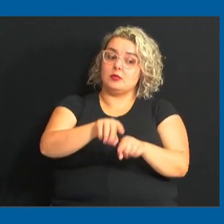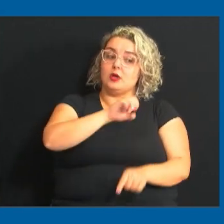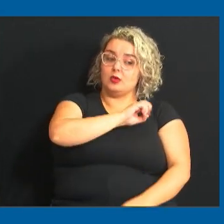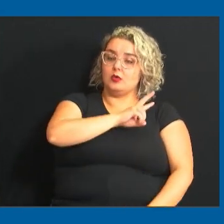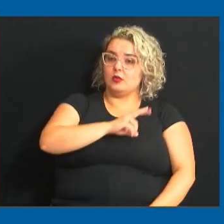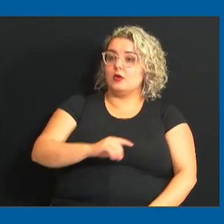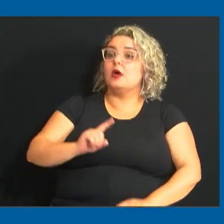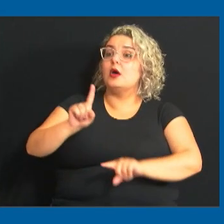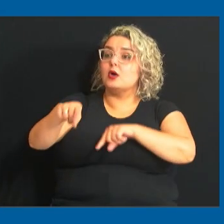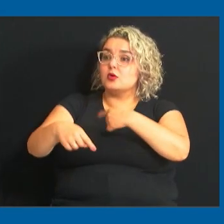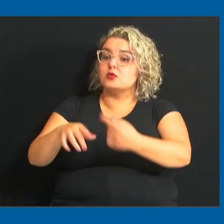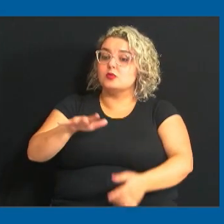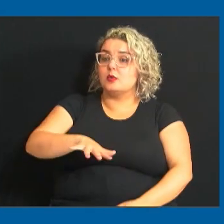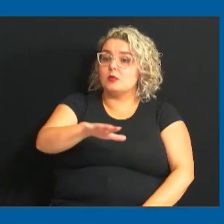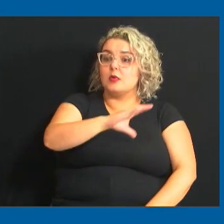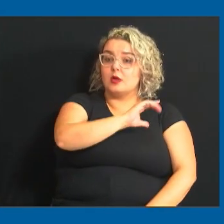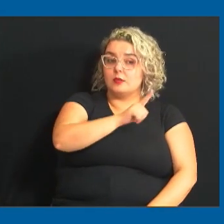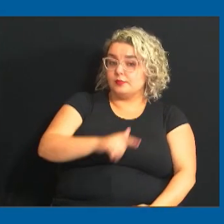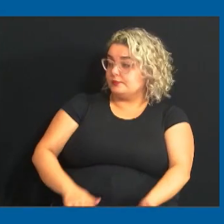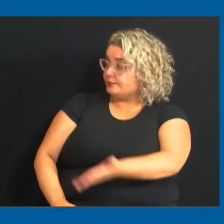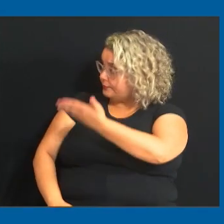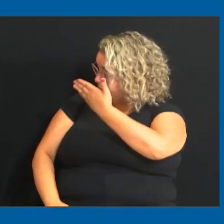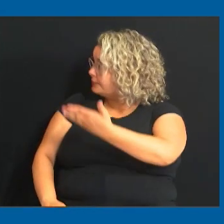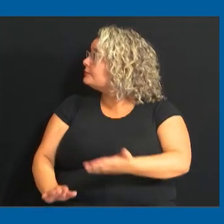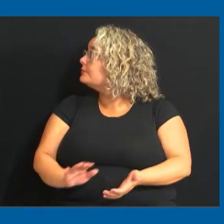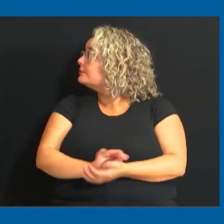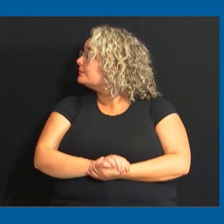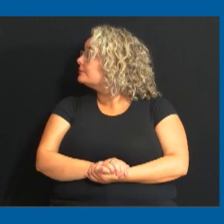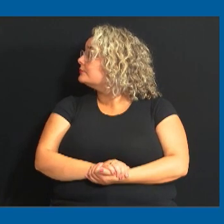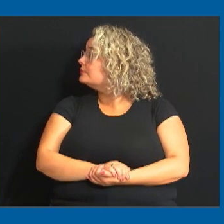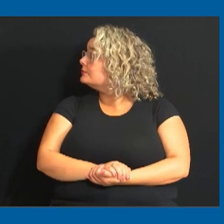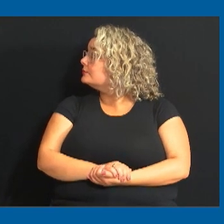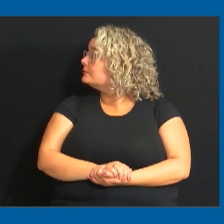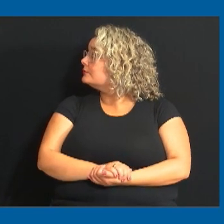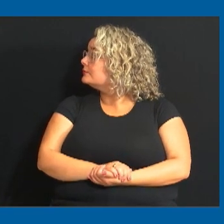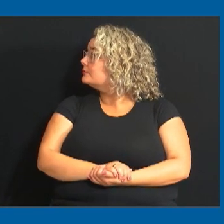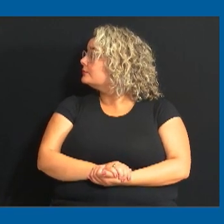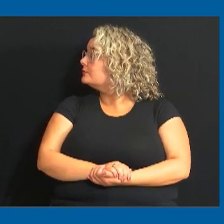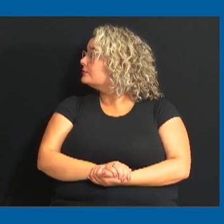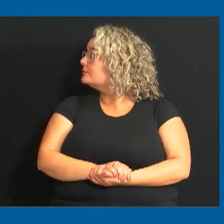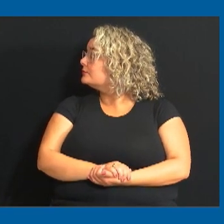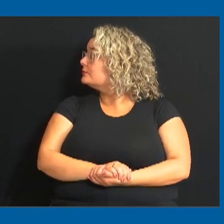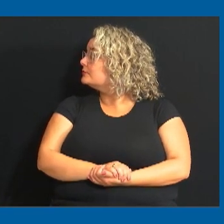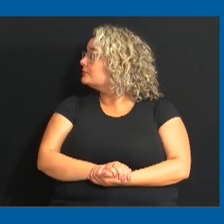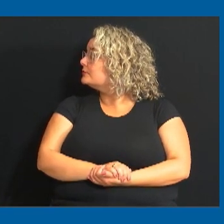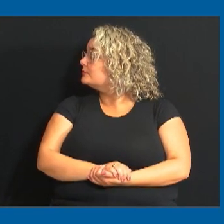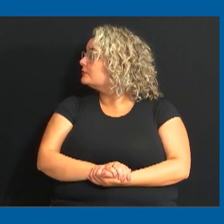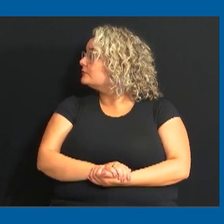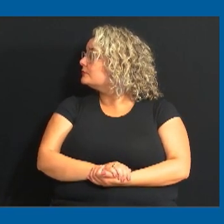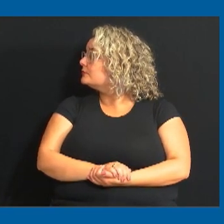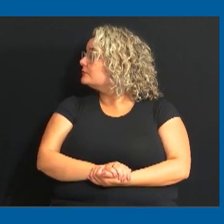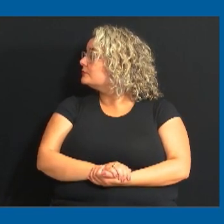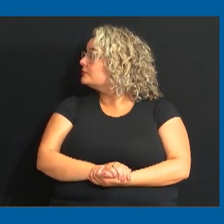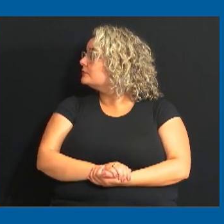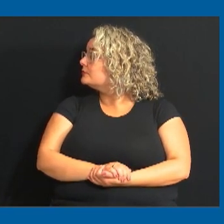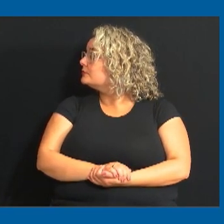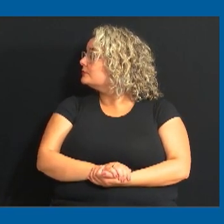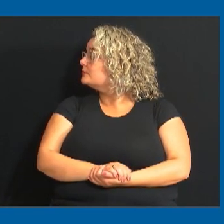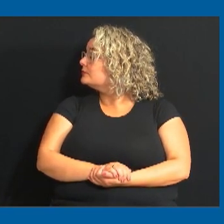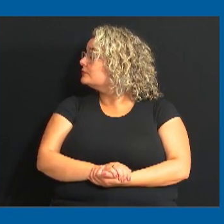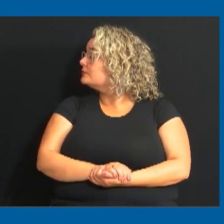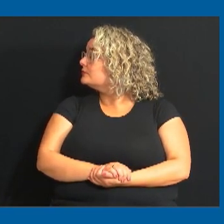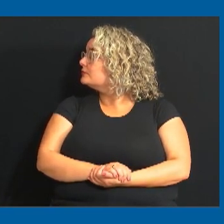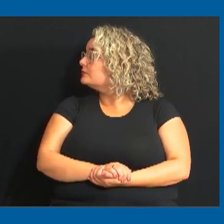região do Campo Grande. Foram mais de R$400 mil indicados para investimentos em projetos sociais e